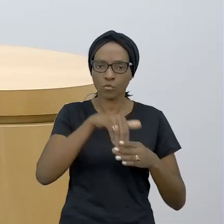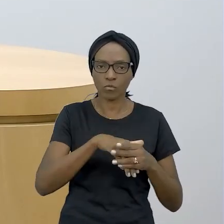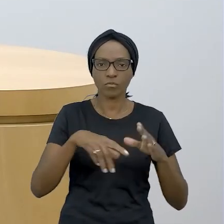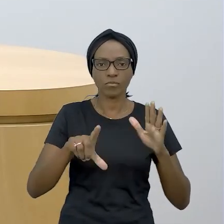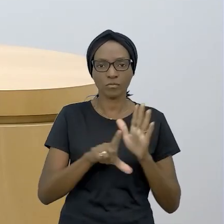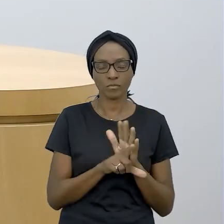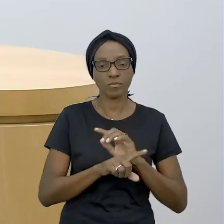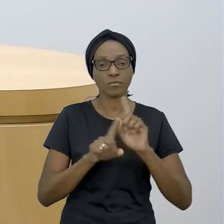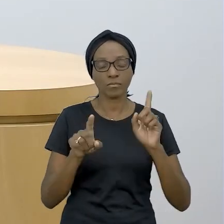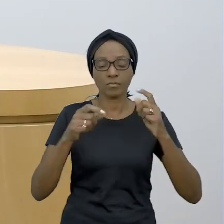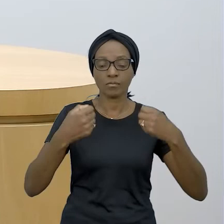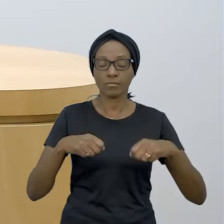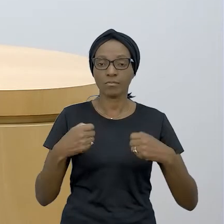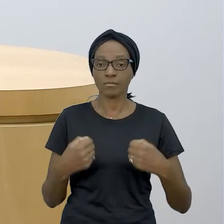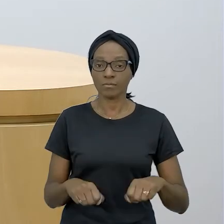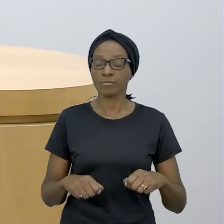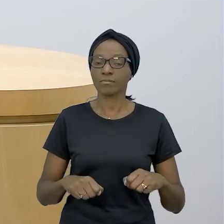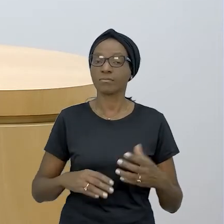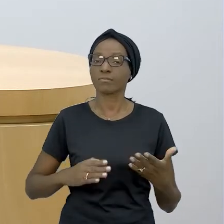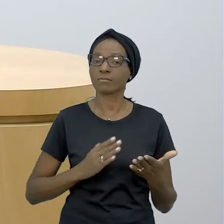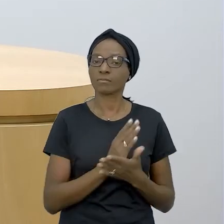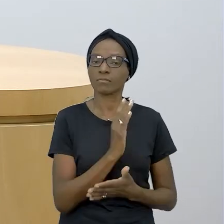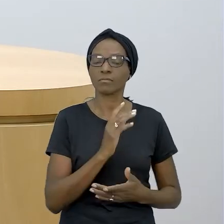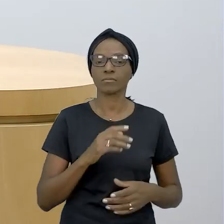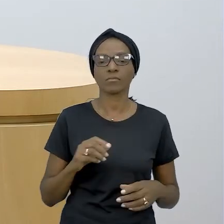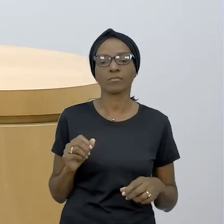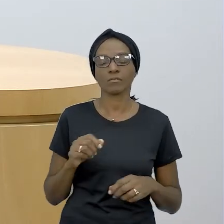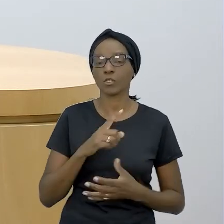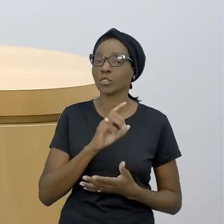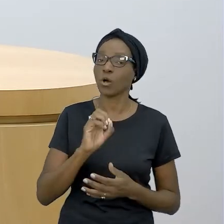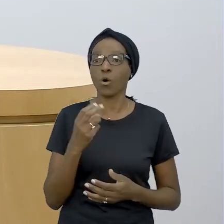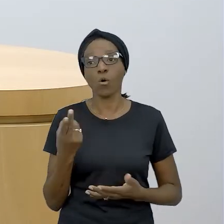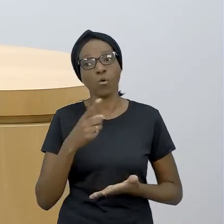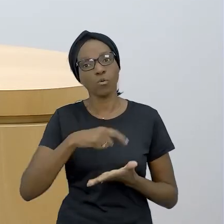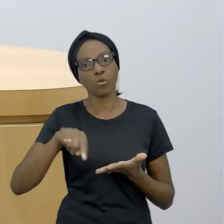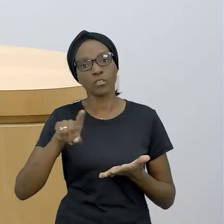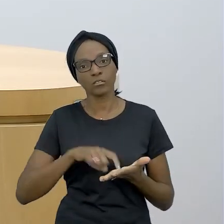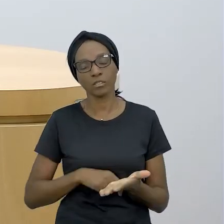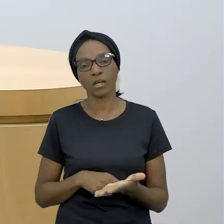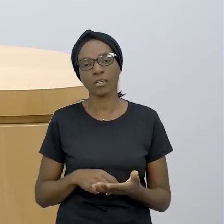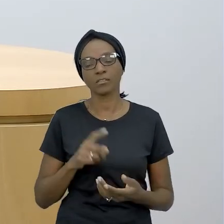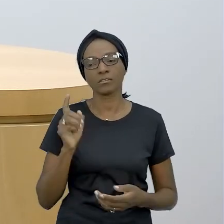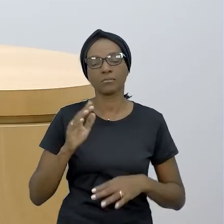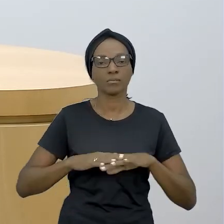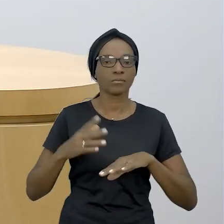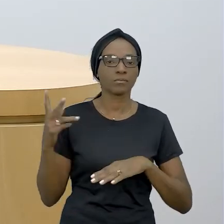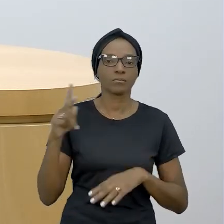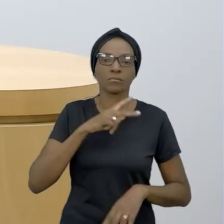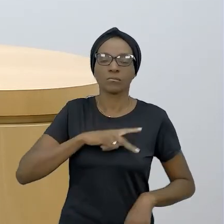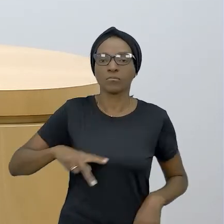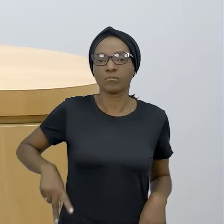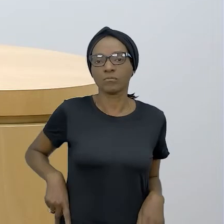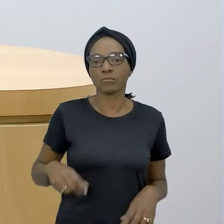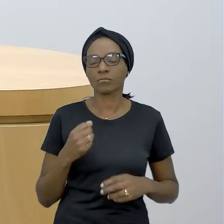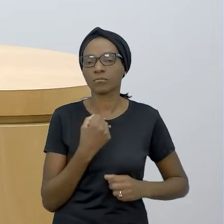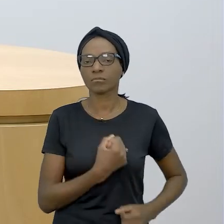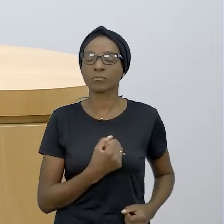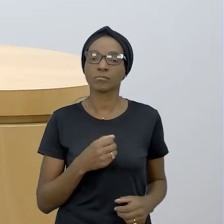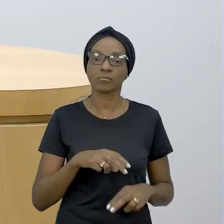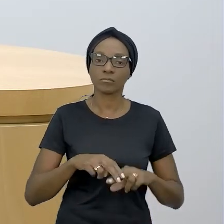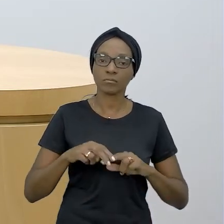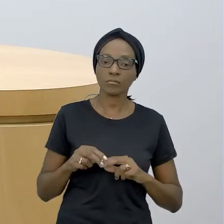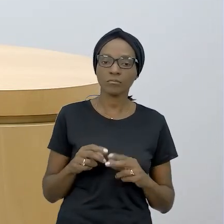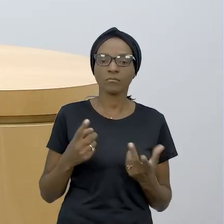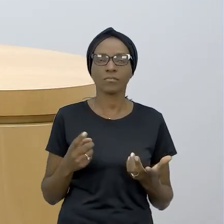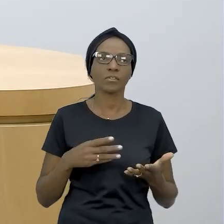instância elas precisam ser sancionadas ou anuladas, né, pelo presidente da República. Então, para além de